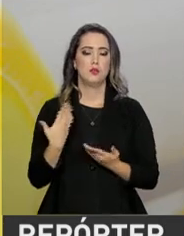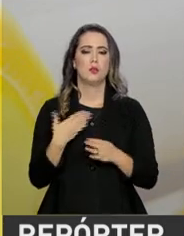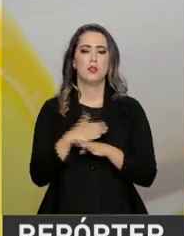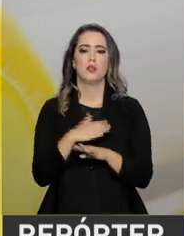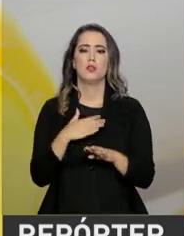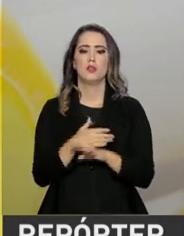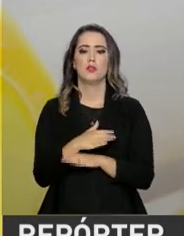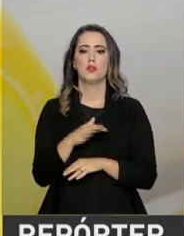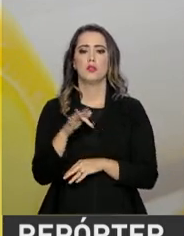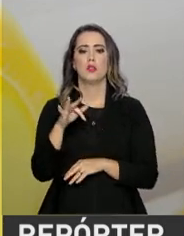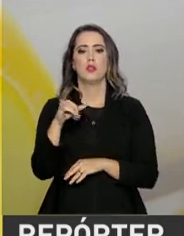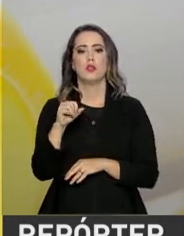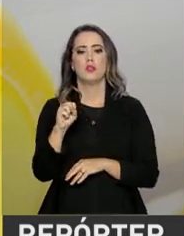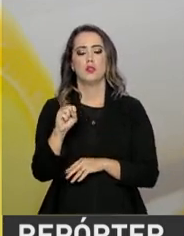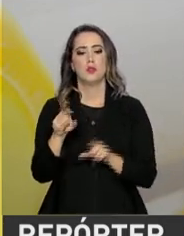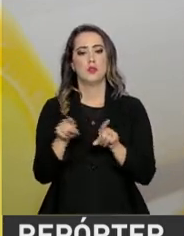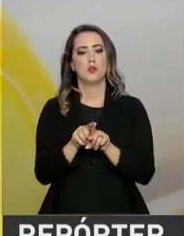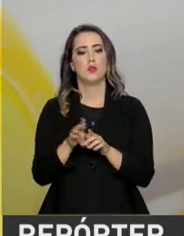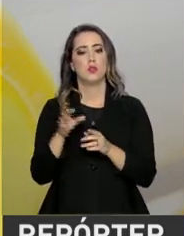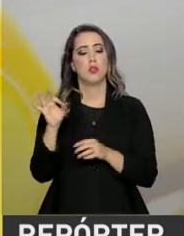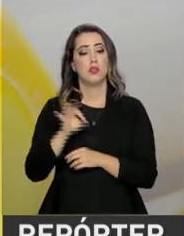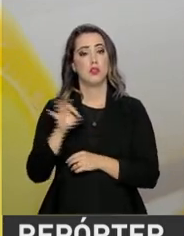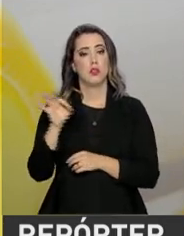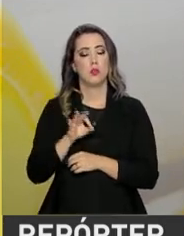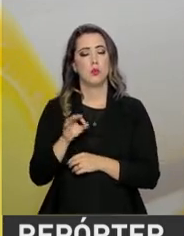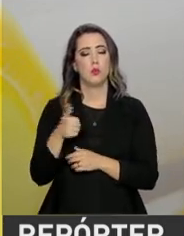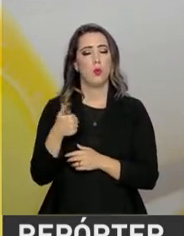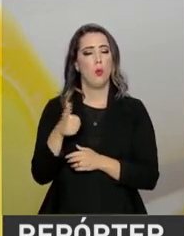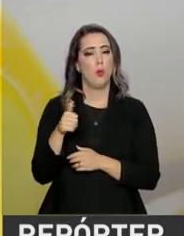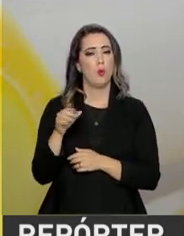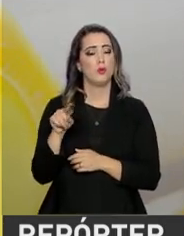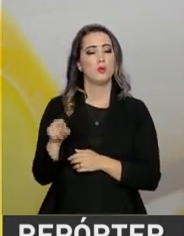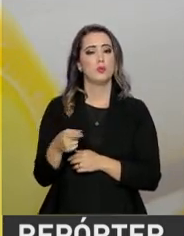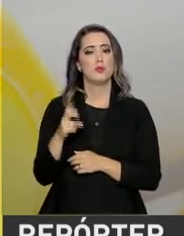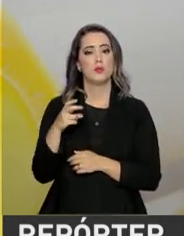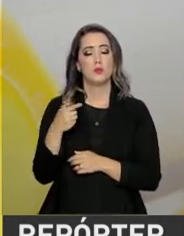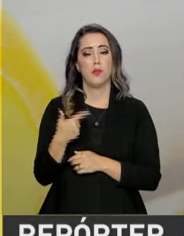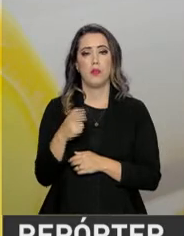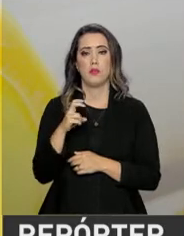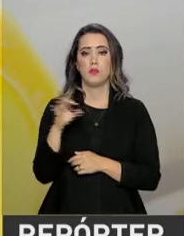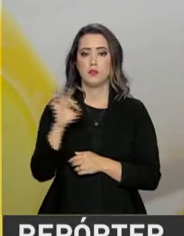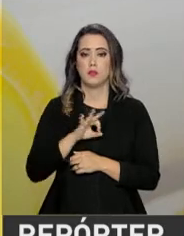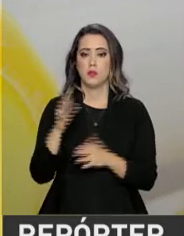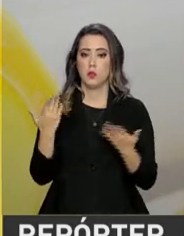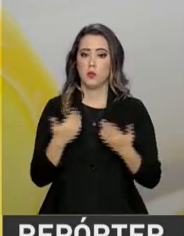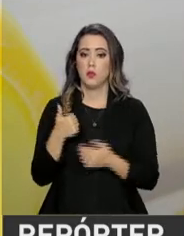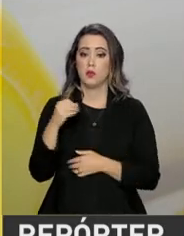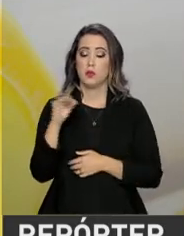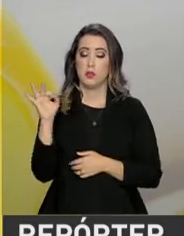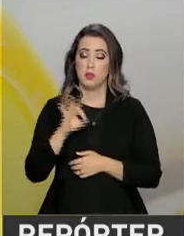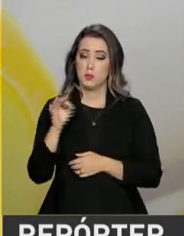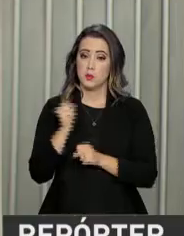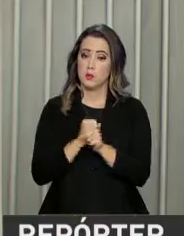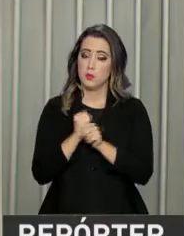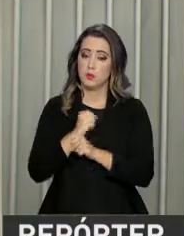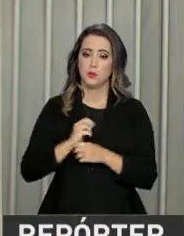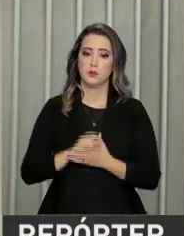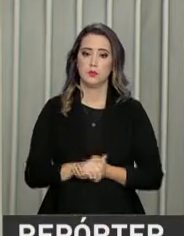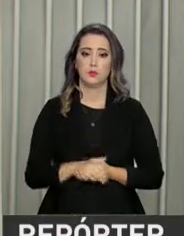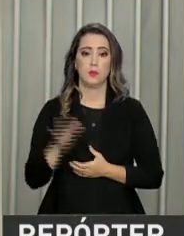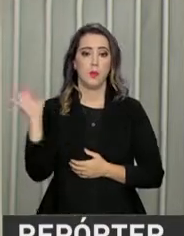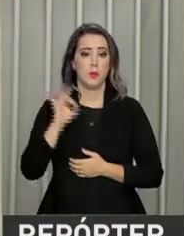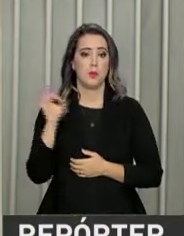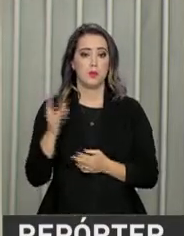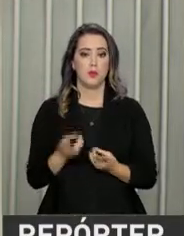de financiamento imobiliário a taxa mínima caiu de 11,25 por cento para 10 por cento ao ano o percentual